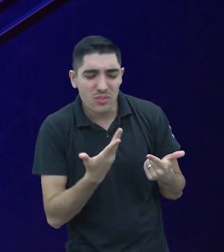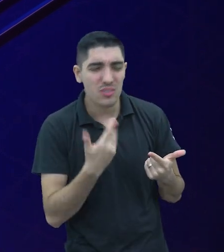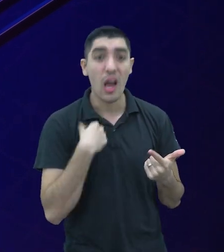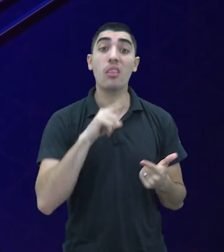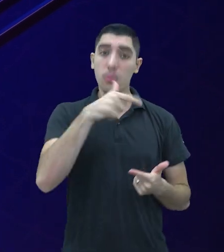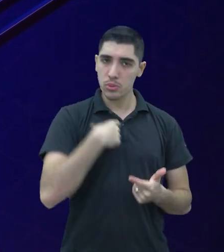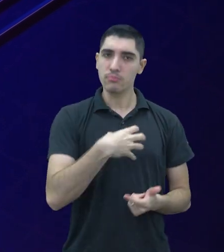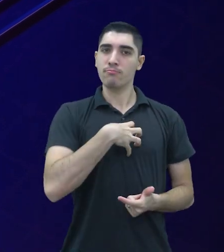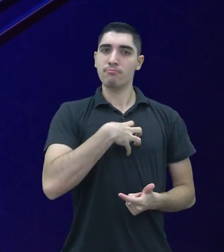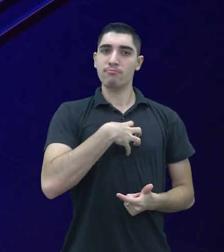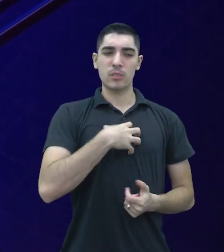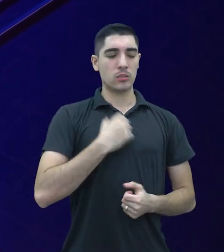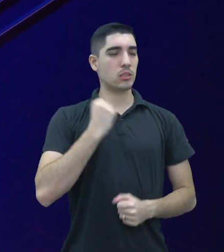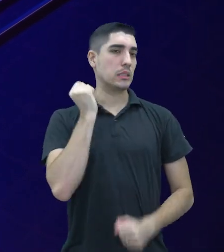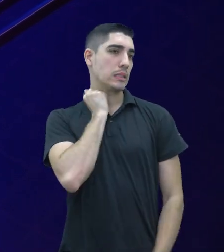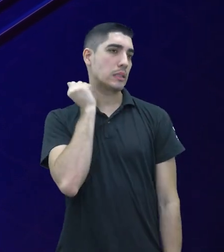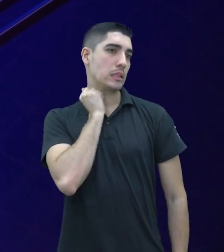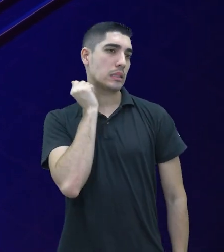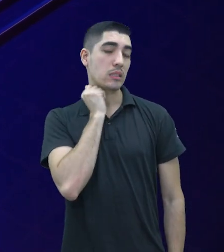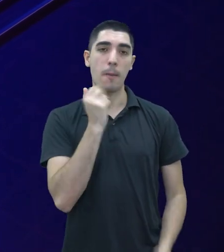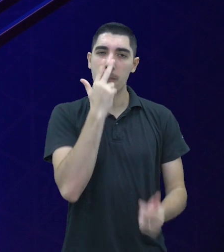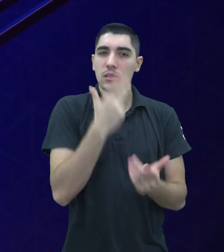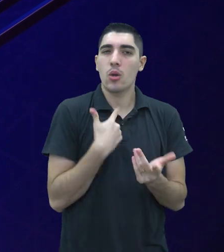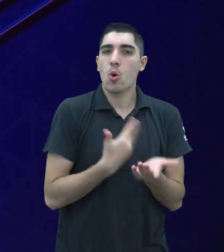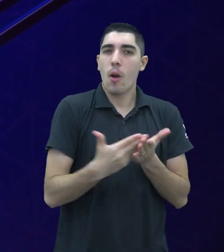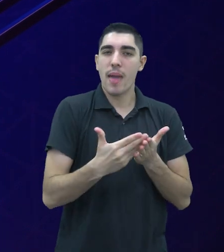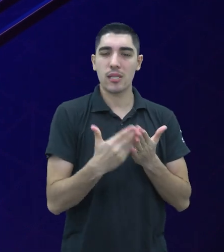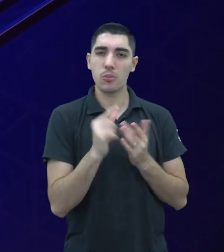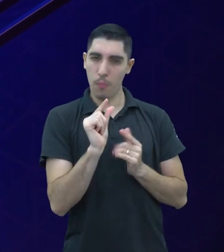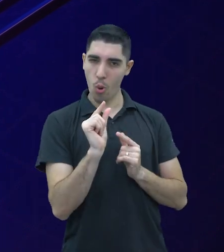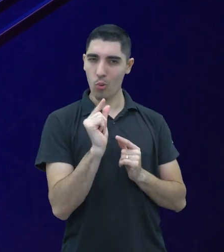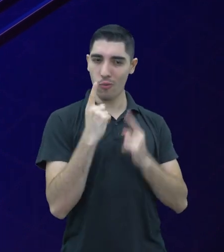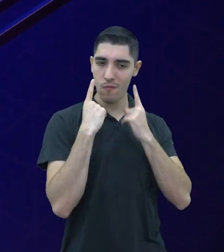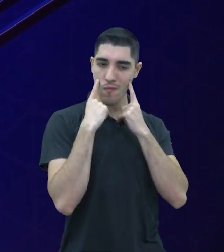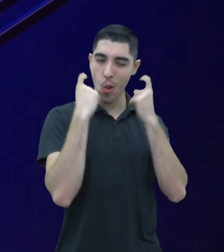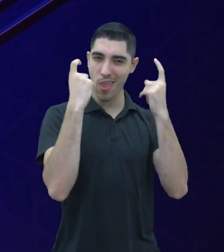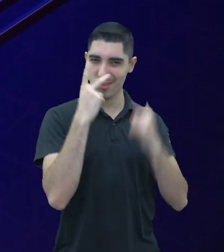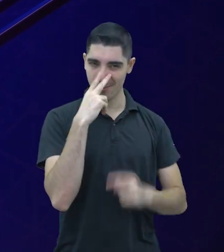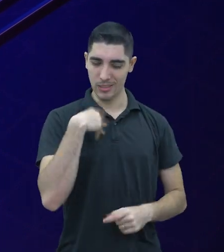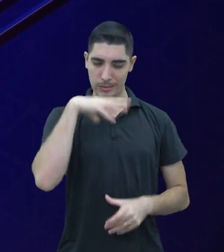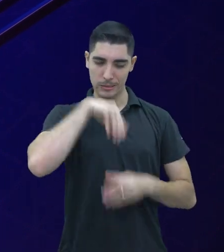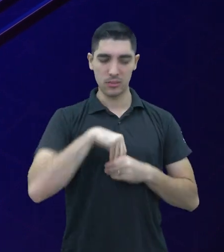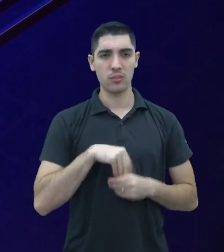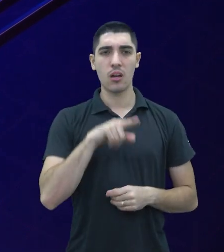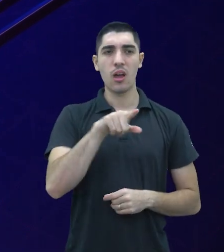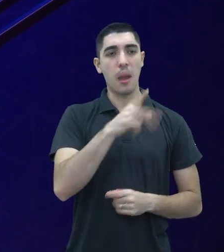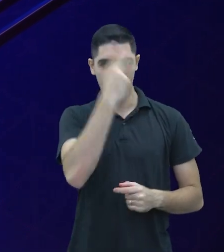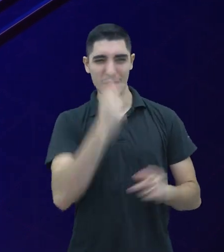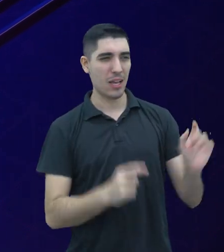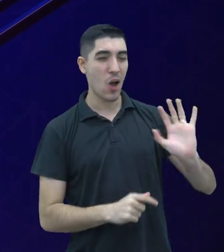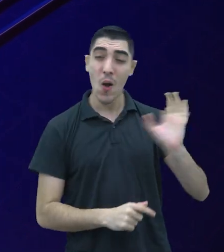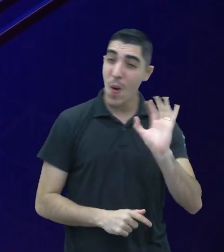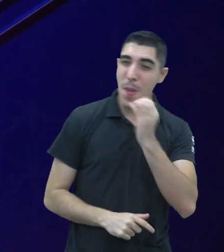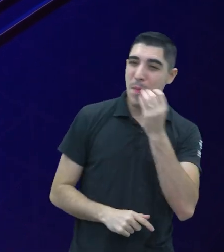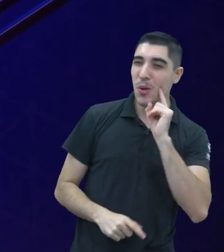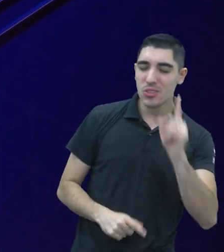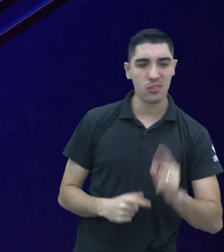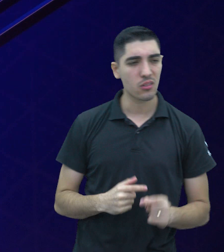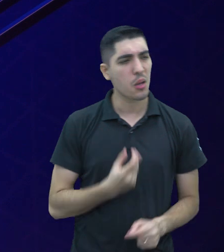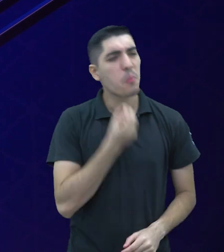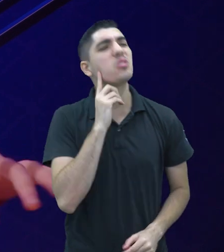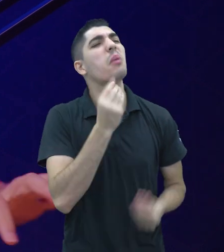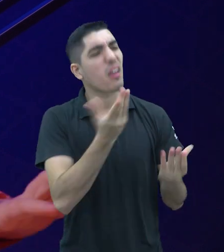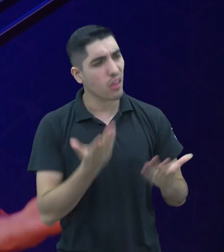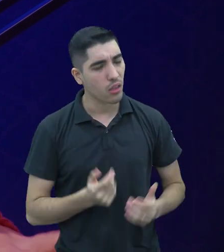estressado. Exatamente. A gente já fica um pouquinho violento se a gente for olhar por esse lado da grosseria, né? Alguém te fala um bom dia, bom dia pra quem?